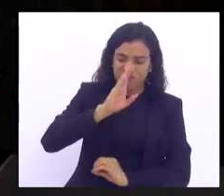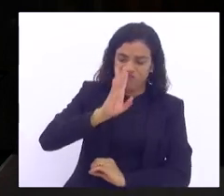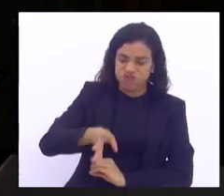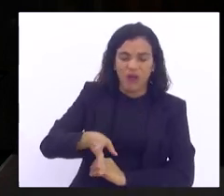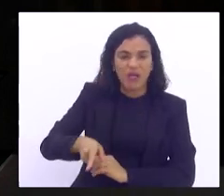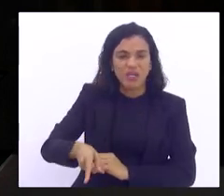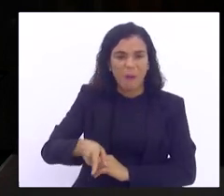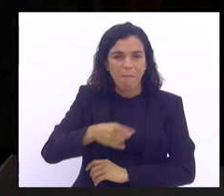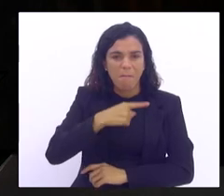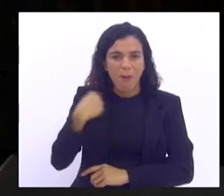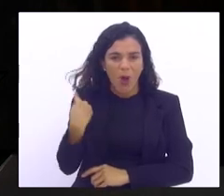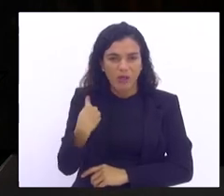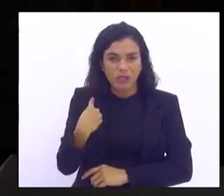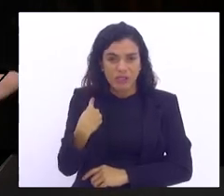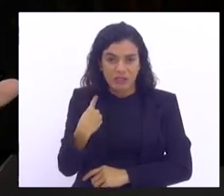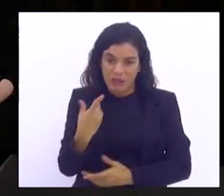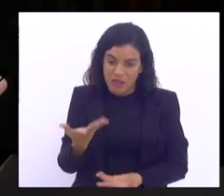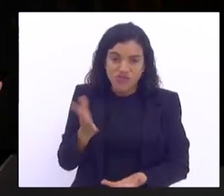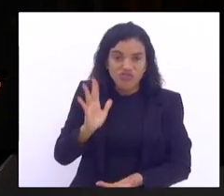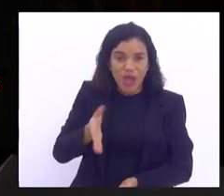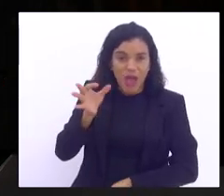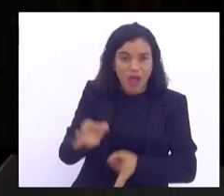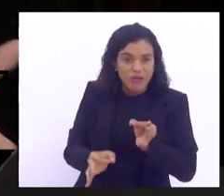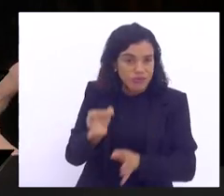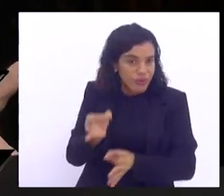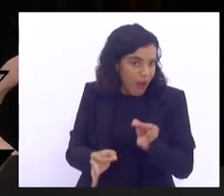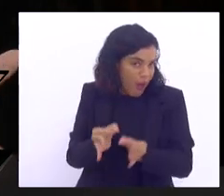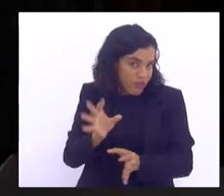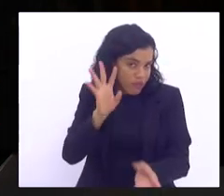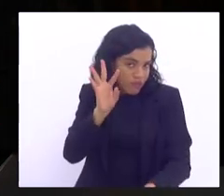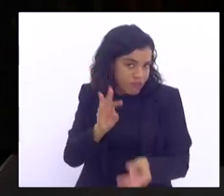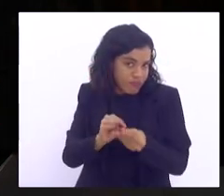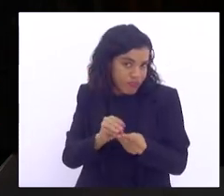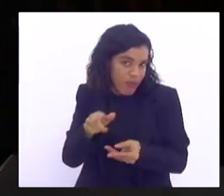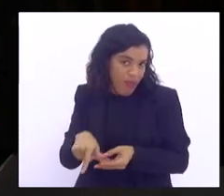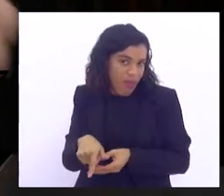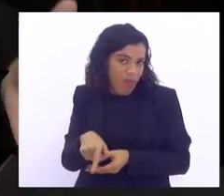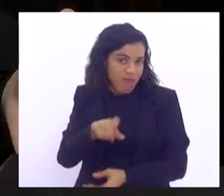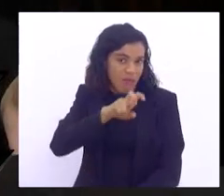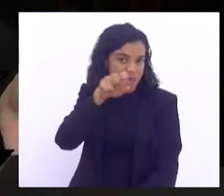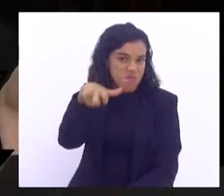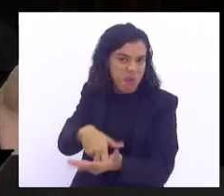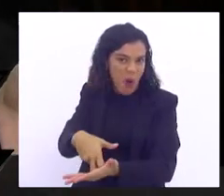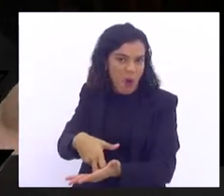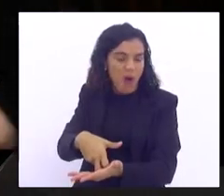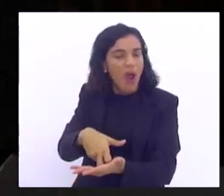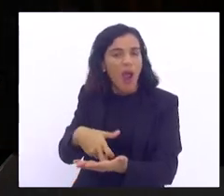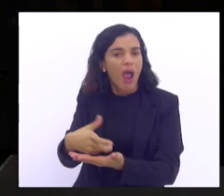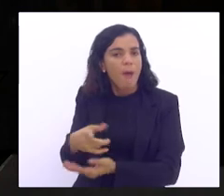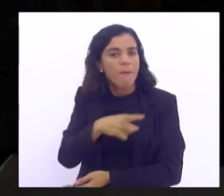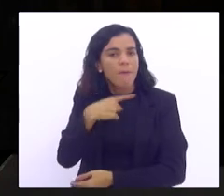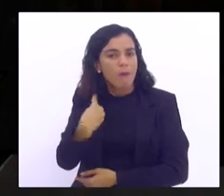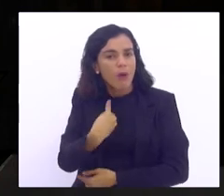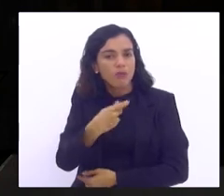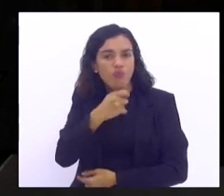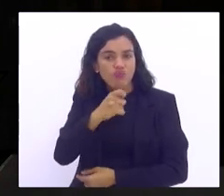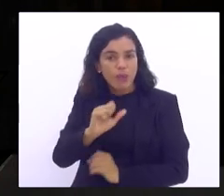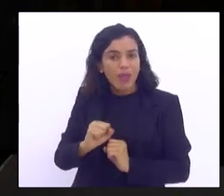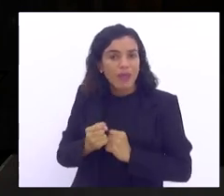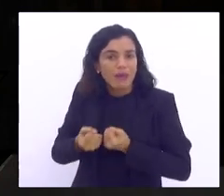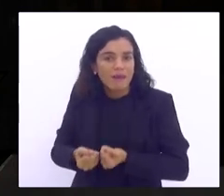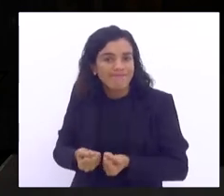Sem julgamento? Aliás, ele já está sendo julgado sumariamente, está sendo sentenciado à morte, sem qualquer chance de